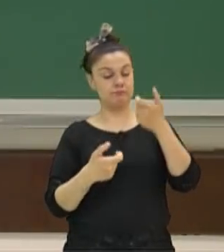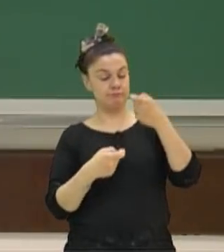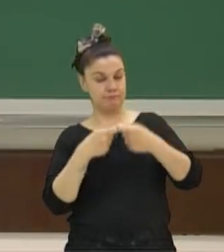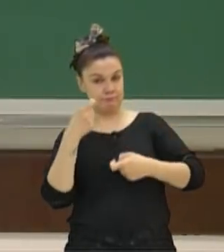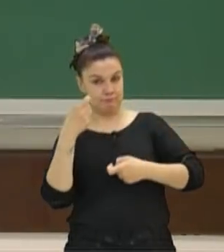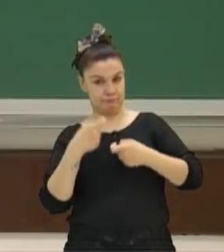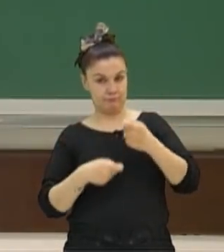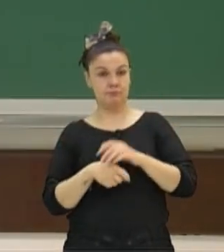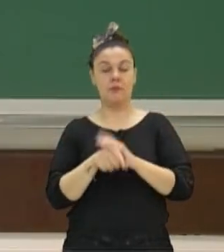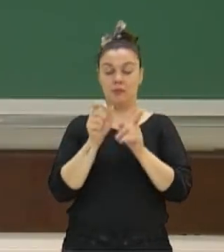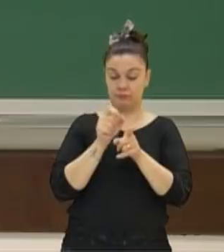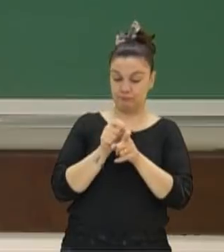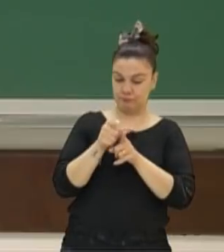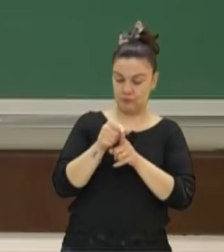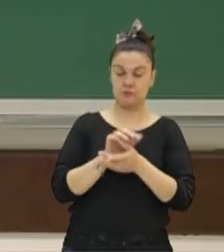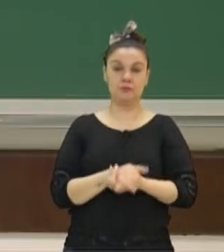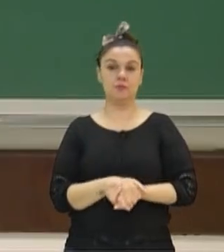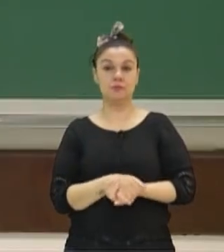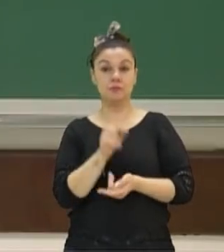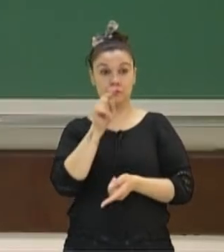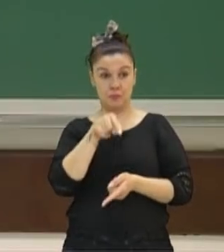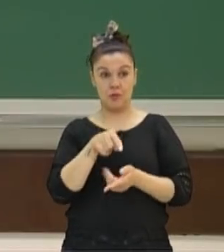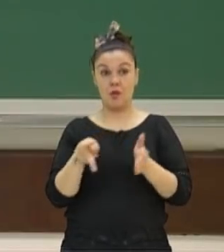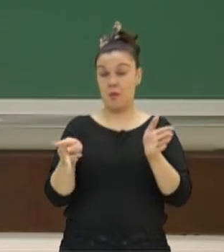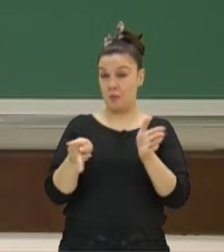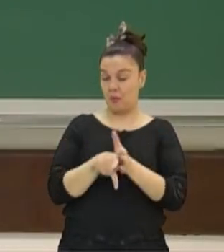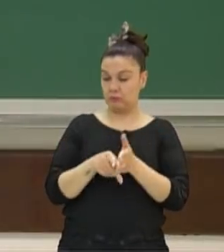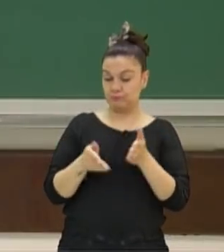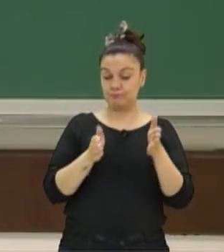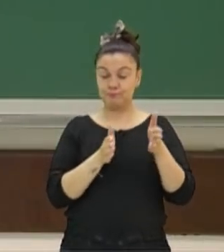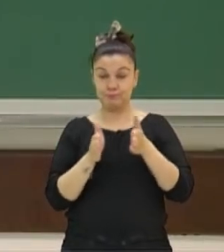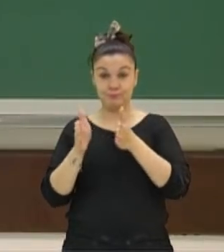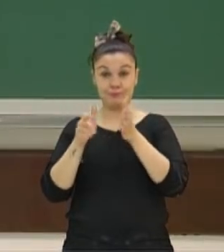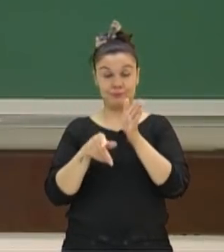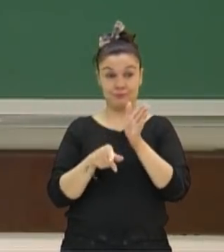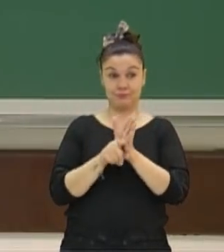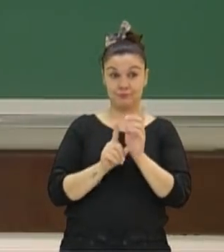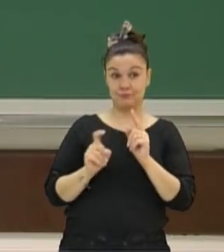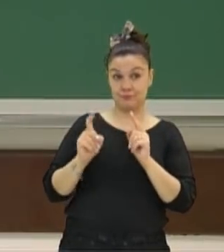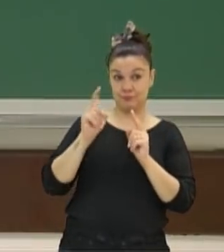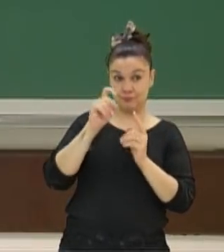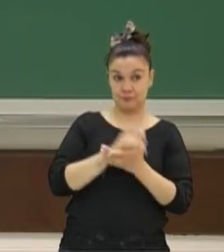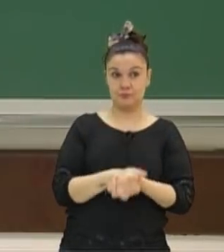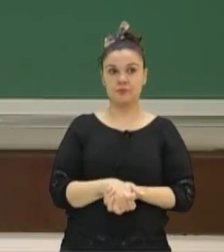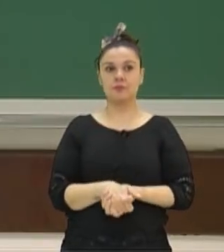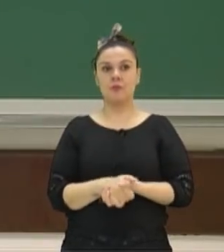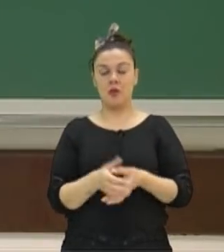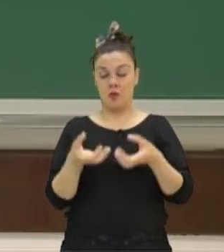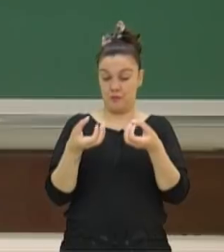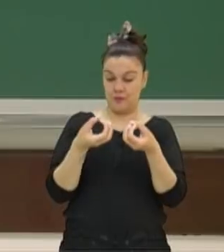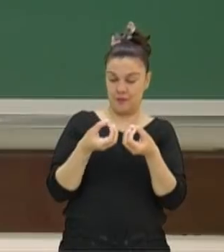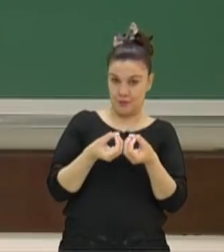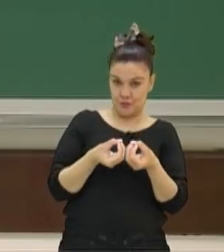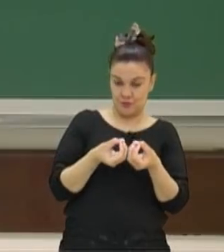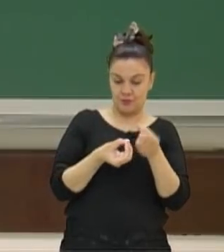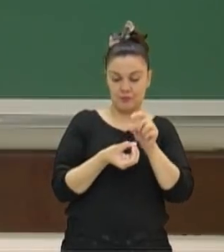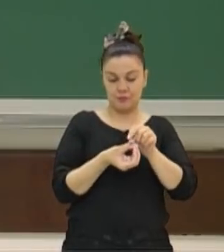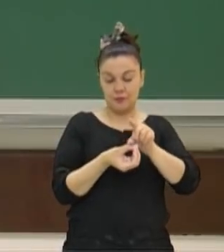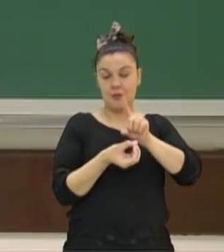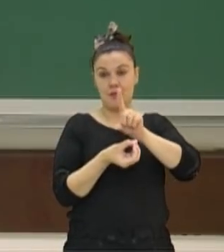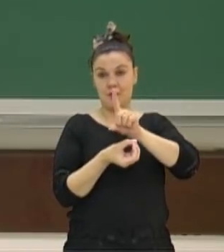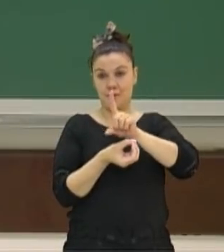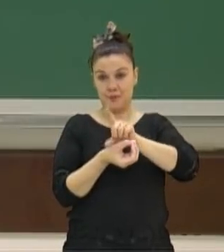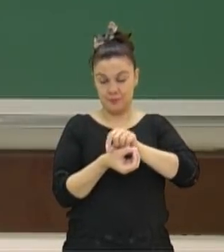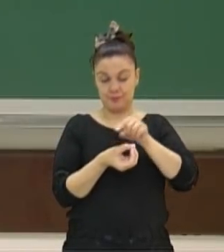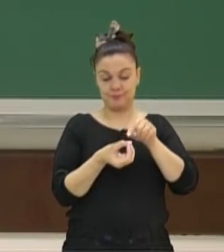de ejaculação, tá? Então, esse é o trajeto, né, dos espermatozoides, produzido dos testículos, armazenados